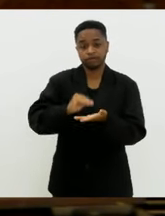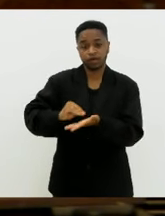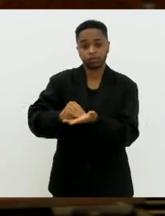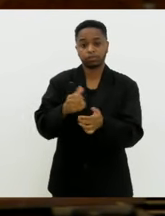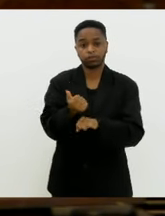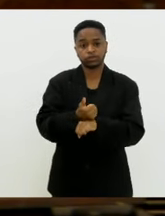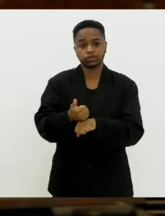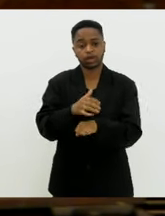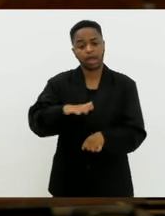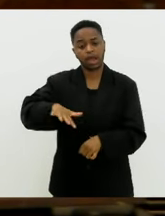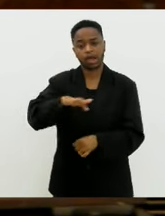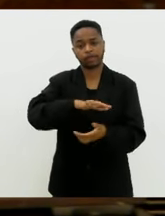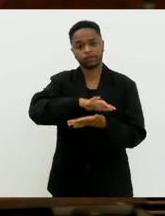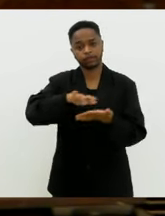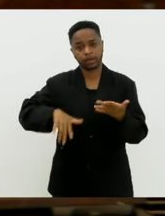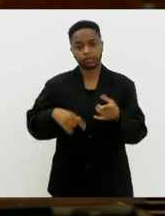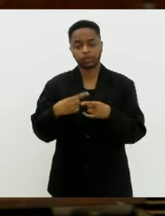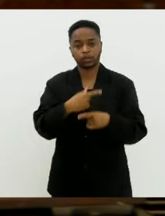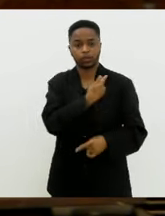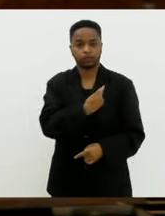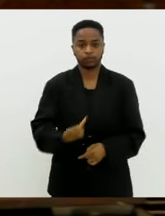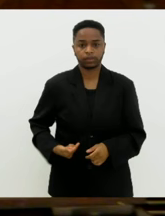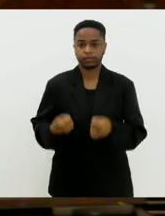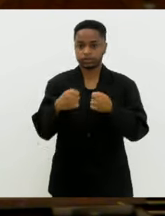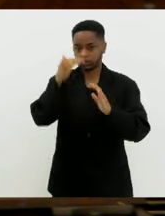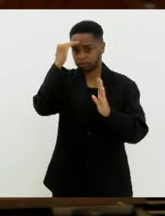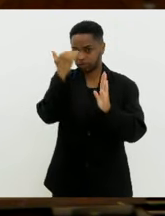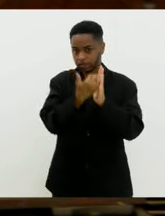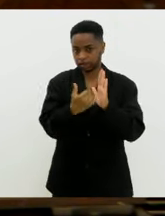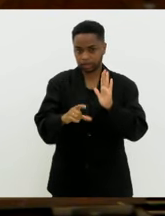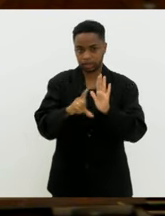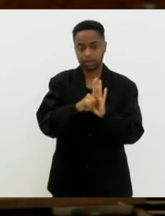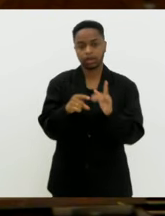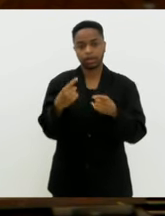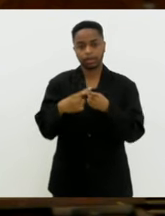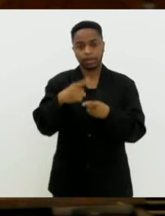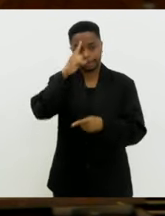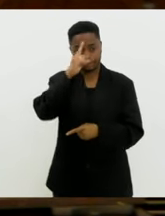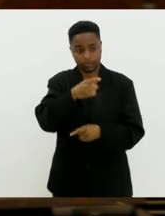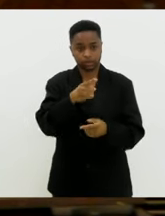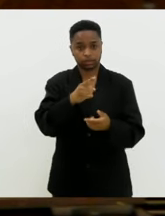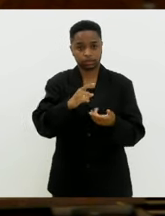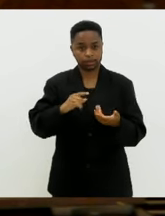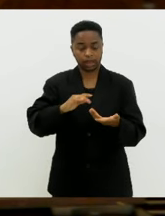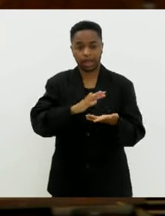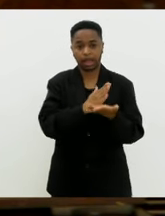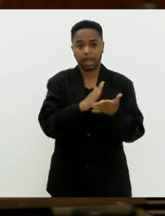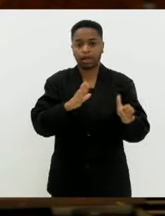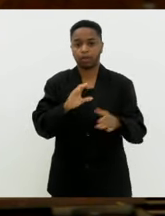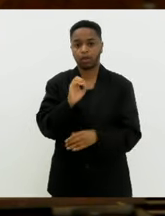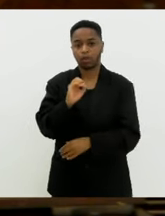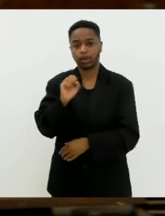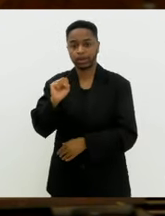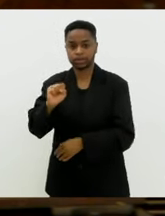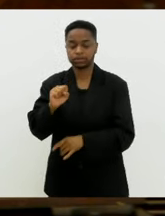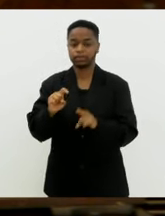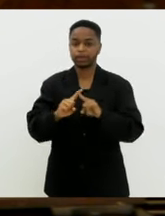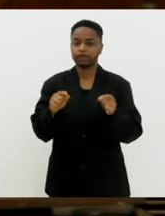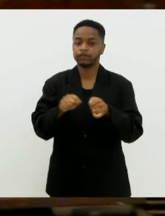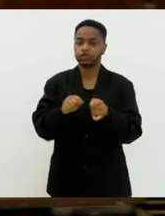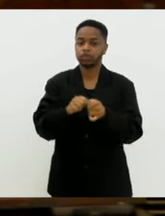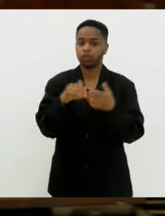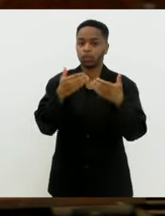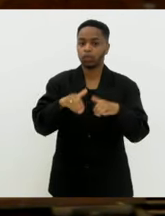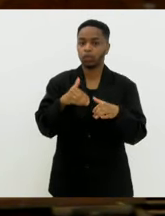áreas. O governo tem que cumprir a lei que manda acabar com as OS e realizar concurso público para os profissionais de